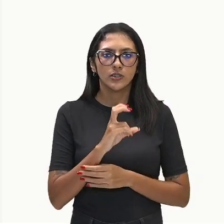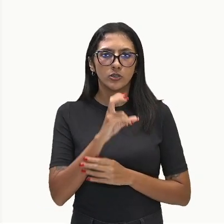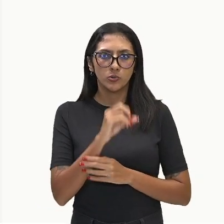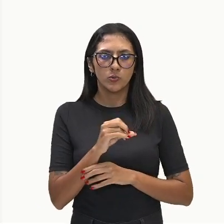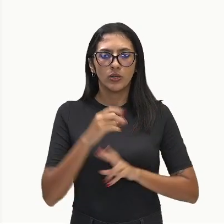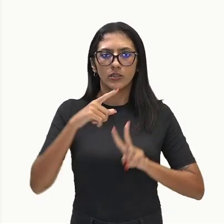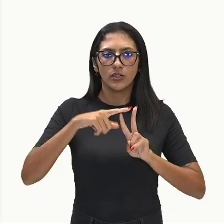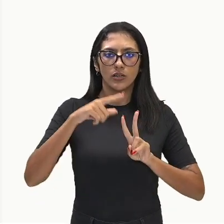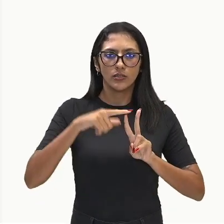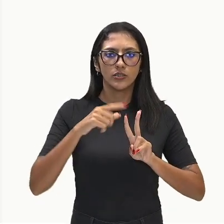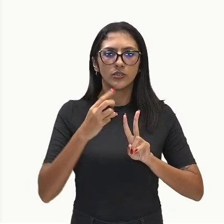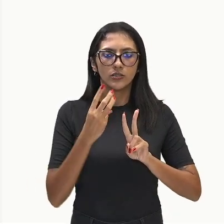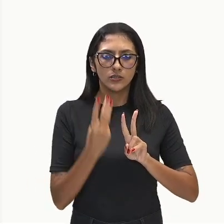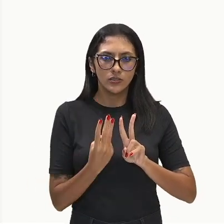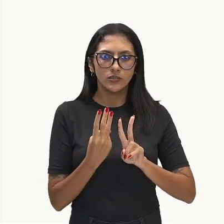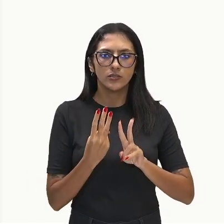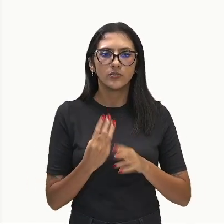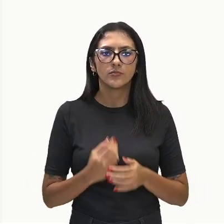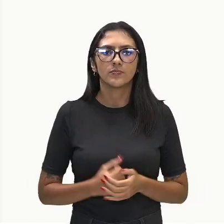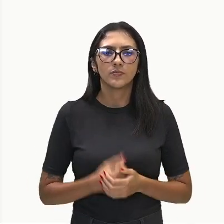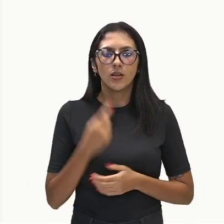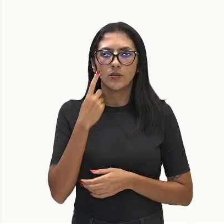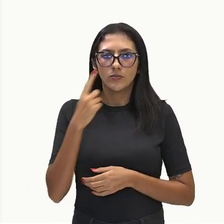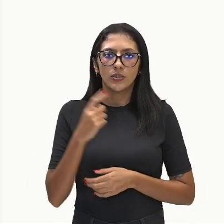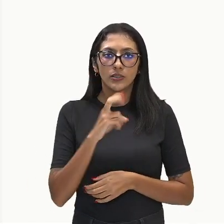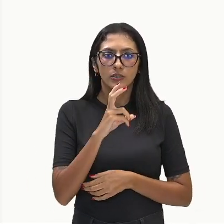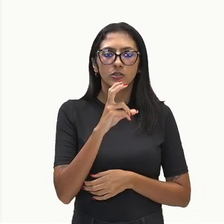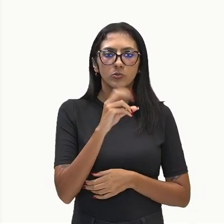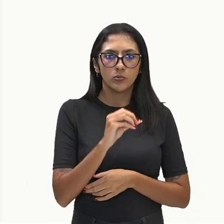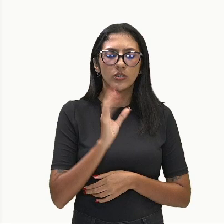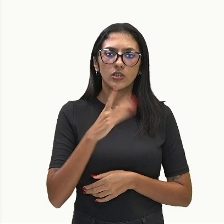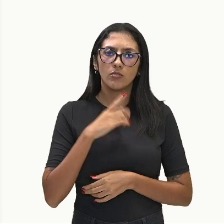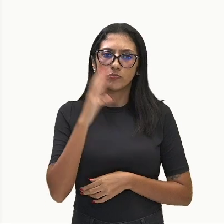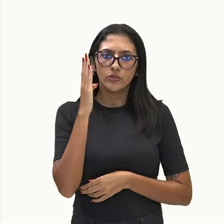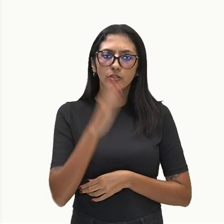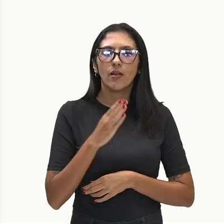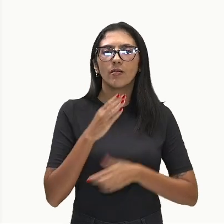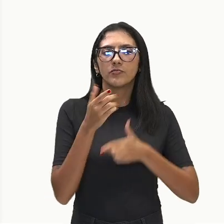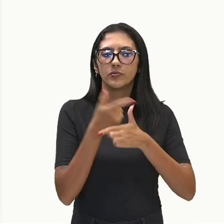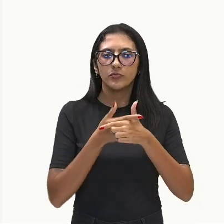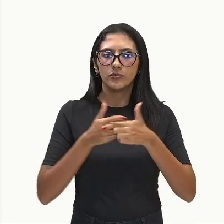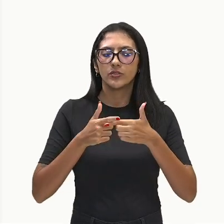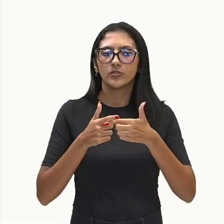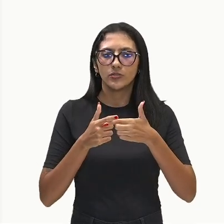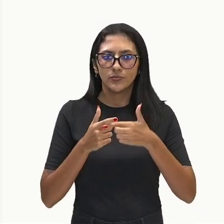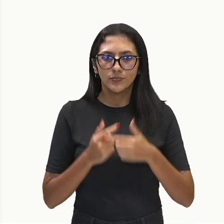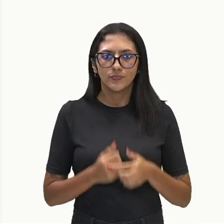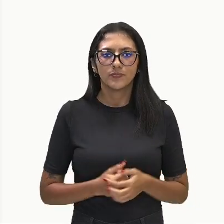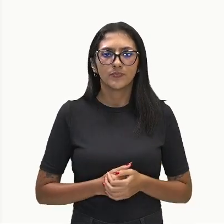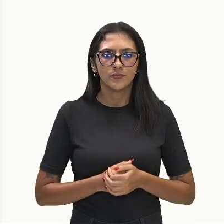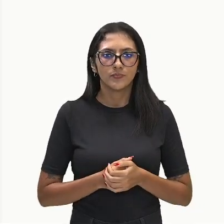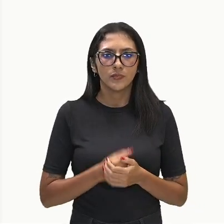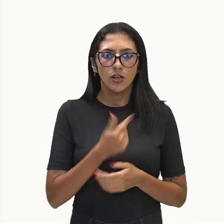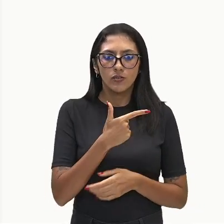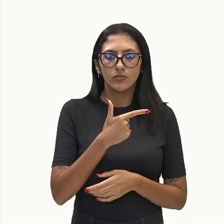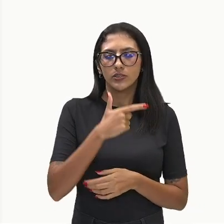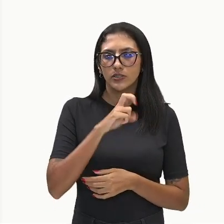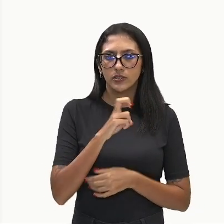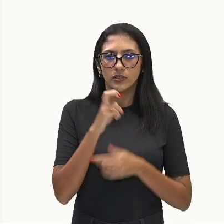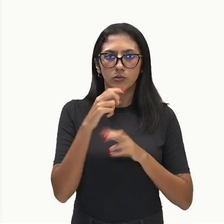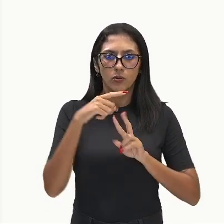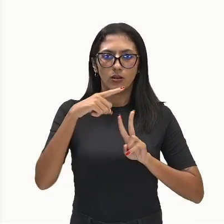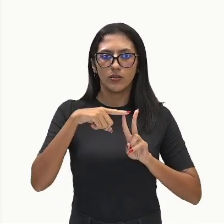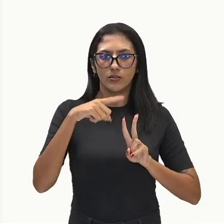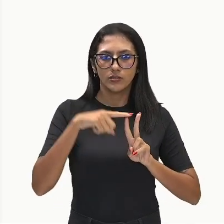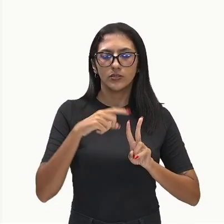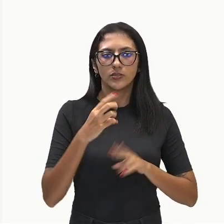raiz de 3. 50 a gente já divide direto por 2, vamos ter que o H é 25 raiz de 3. E